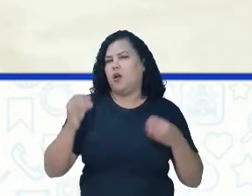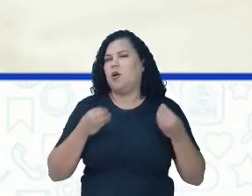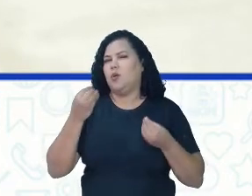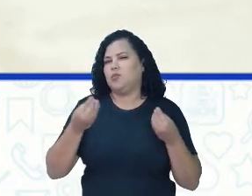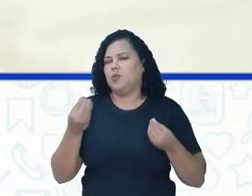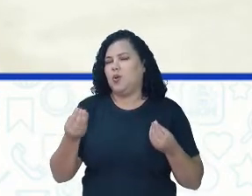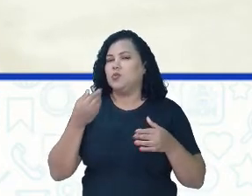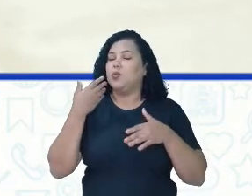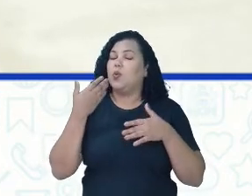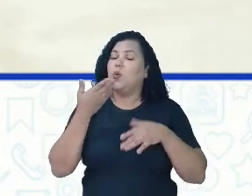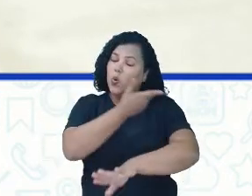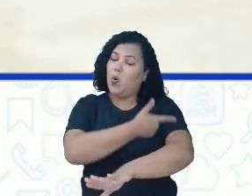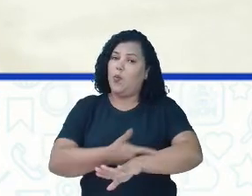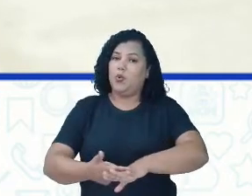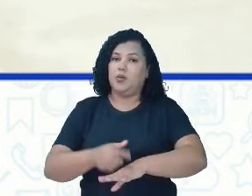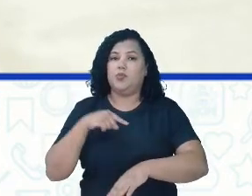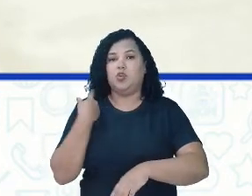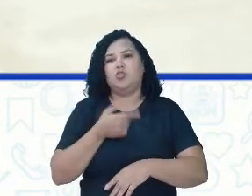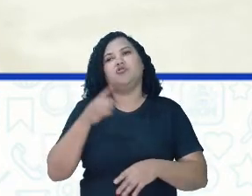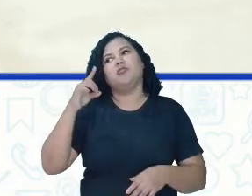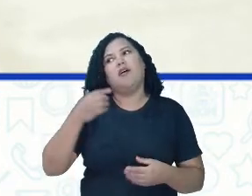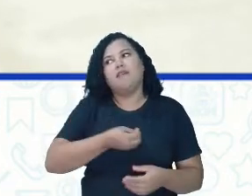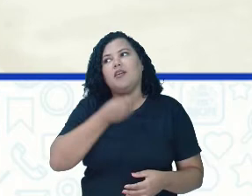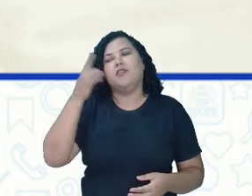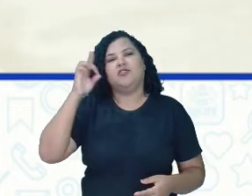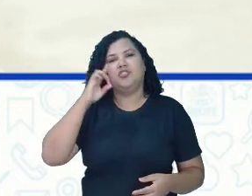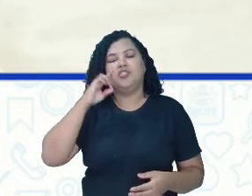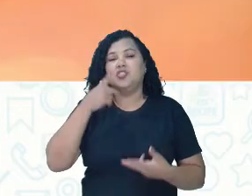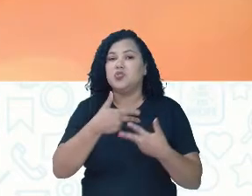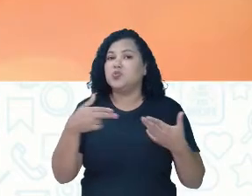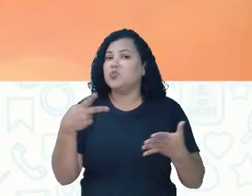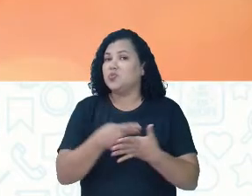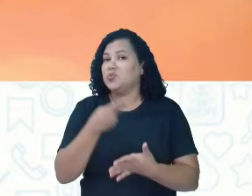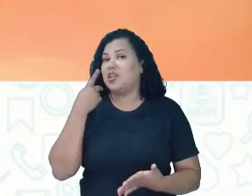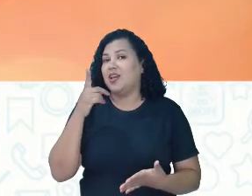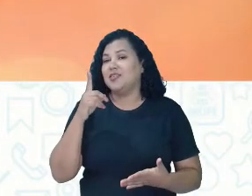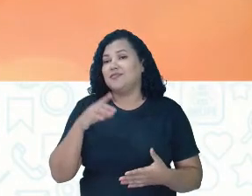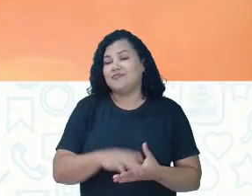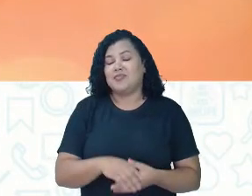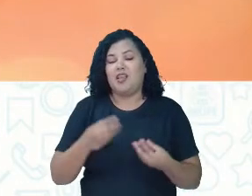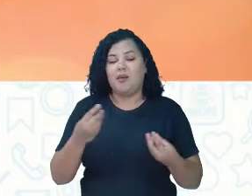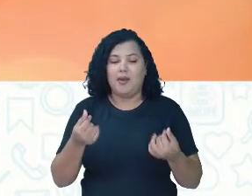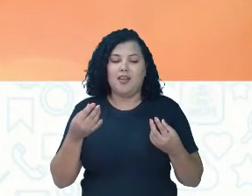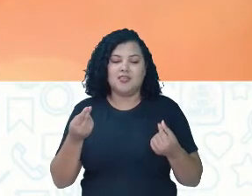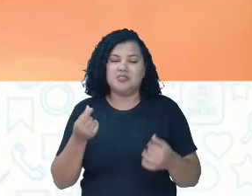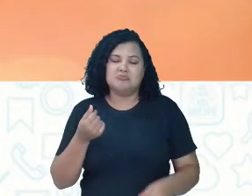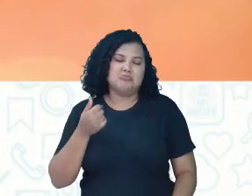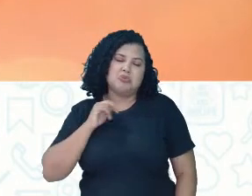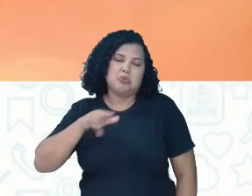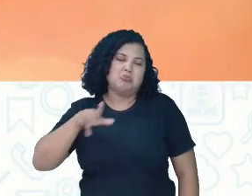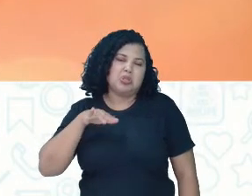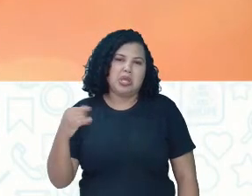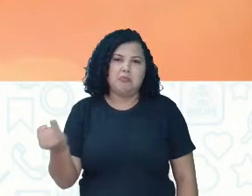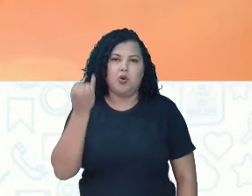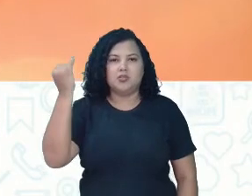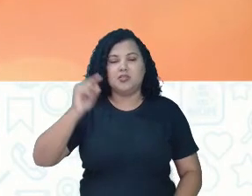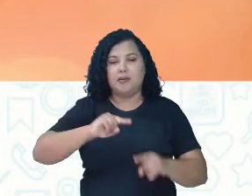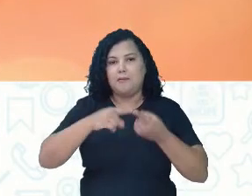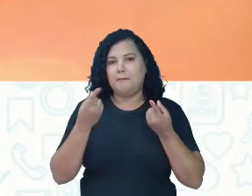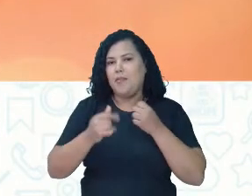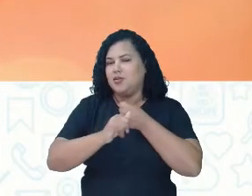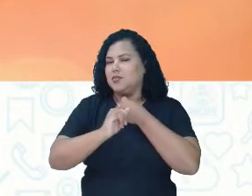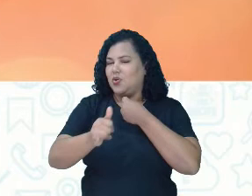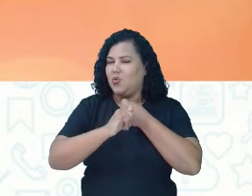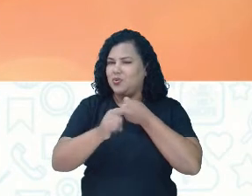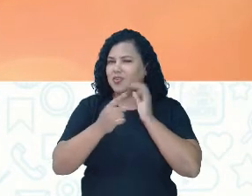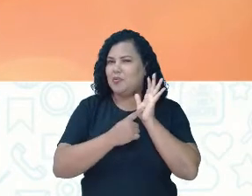comportamento, porque a gente está vivendo o nosso dia a dia e muitas vezes as coisas que acontecem para a gente passam como desimportantes, né? E a crônica vem justamente